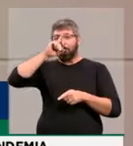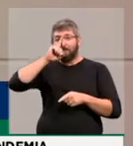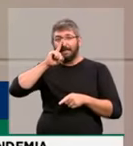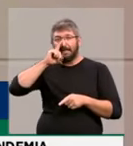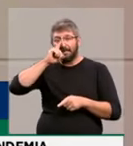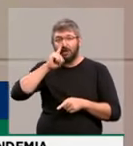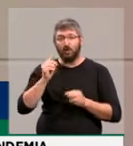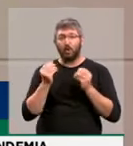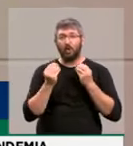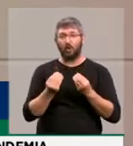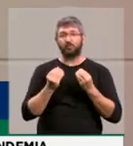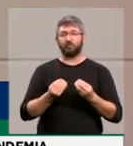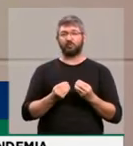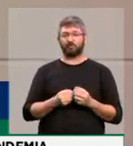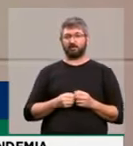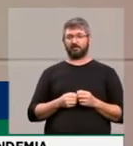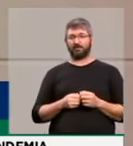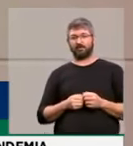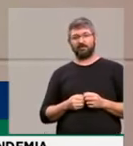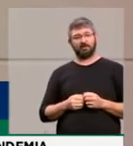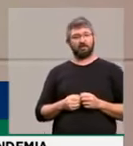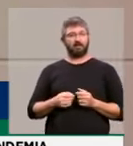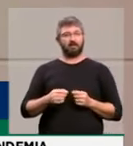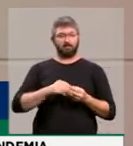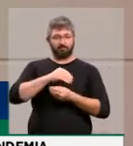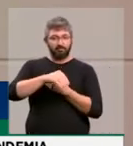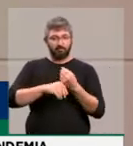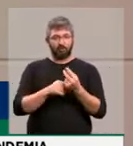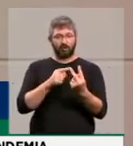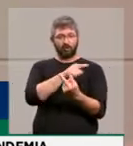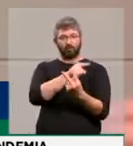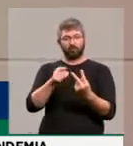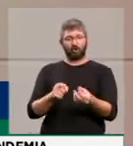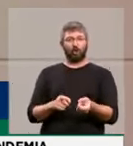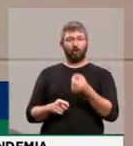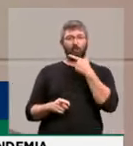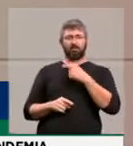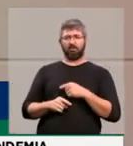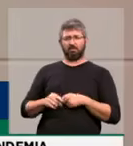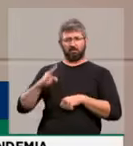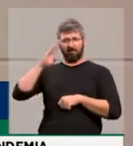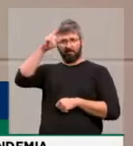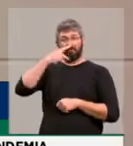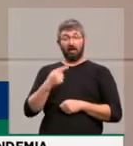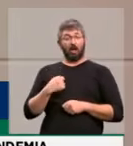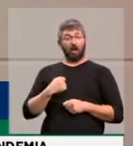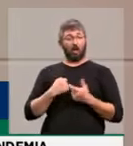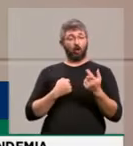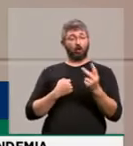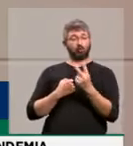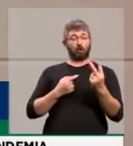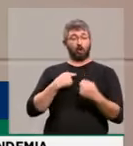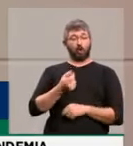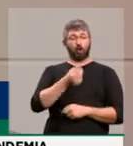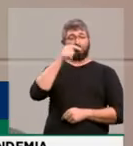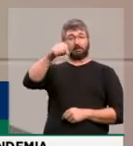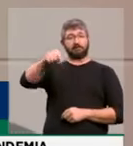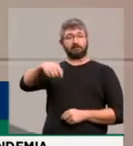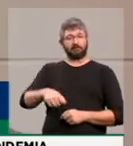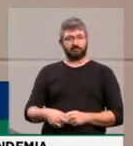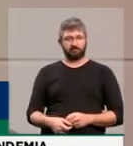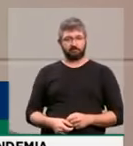Tratamento de Doenças, que diz para não se misturar esses remédios. Ele está tomando justamente esse coquetel de remédios, o